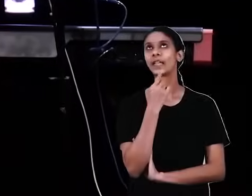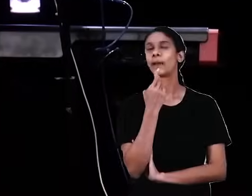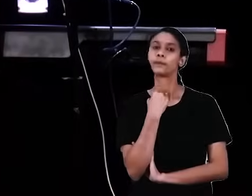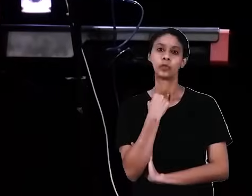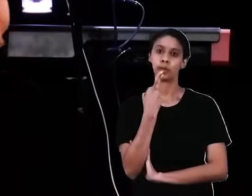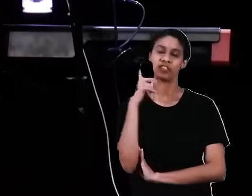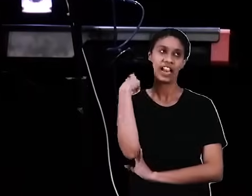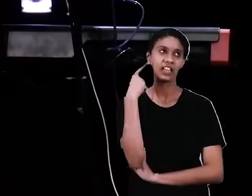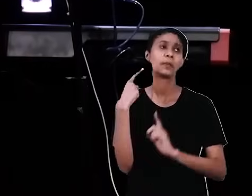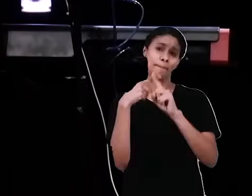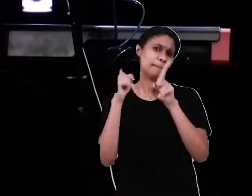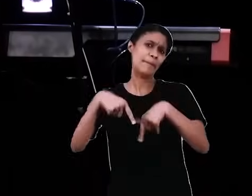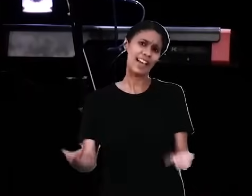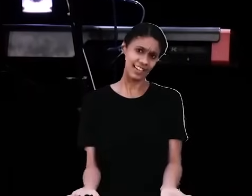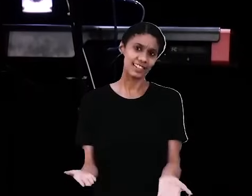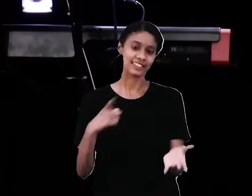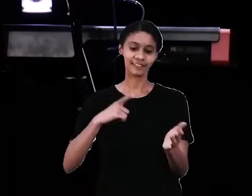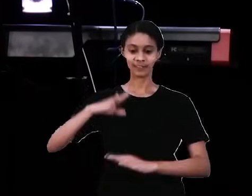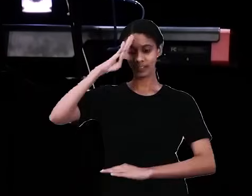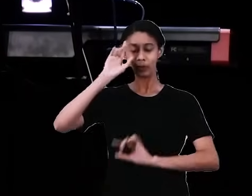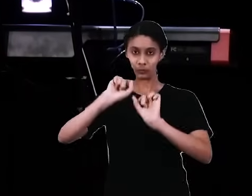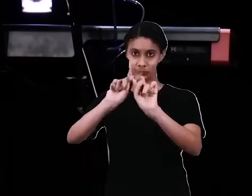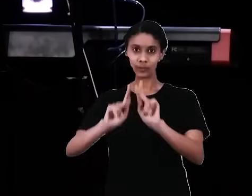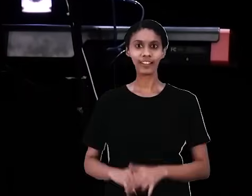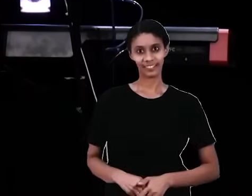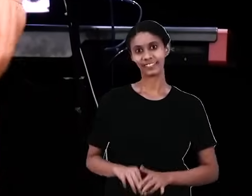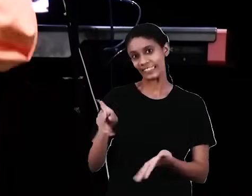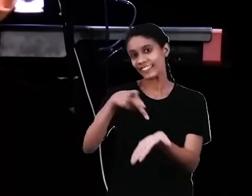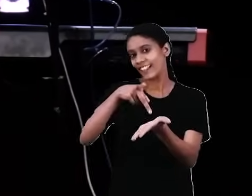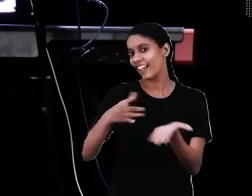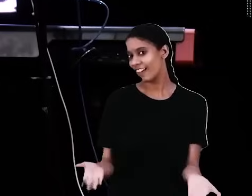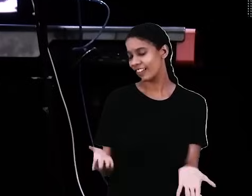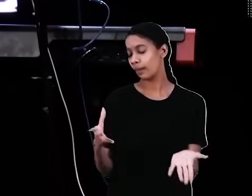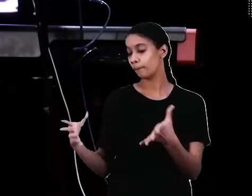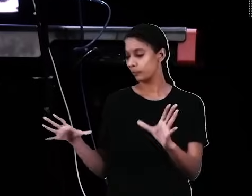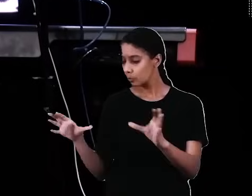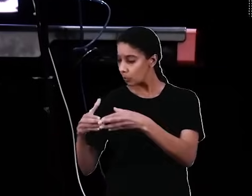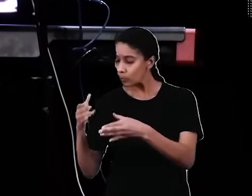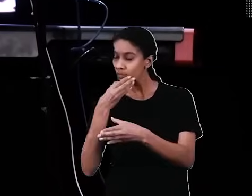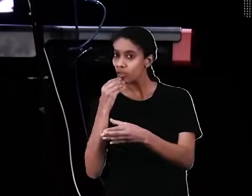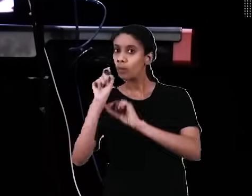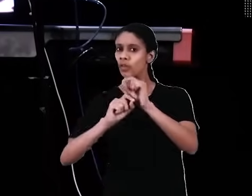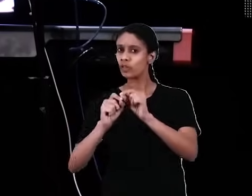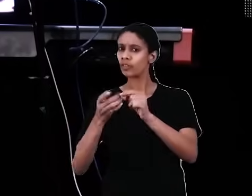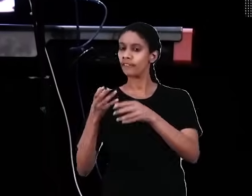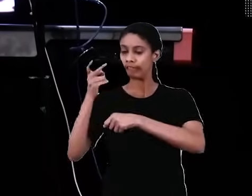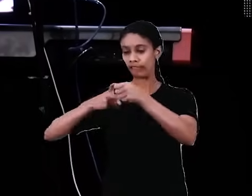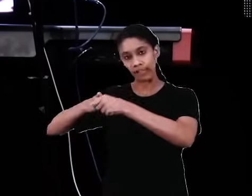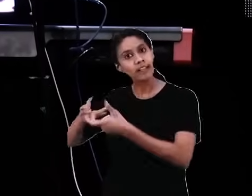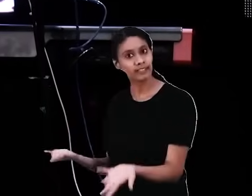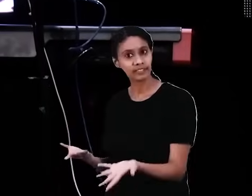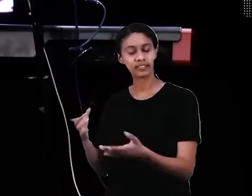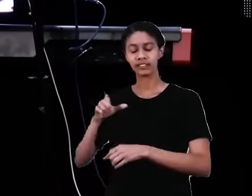ninguém de tolo, mas era. Pelo menos ele tinha um exércitozinho, era ou não era, gente? Era um bando de homem sanguinário. E a Bíblia conta que